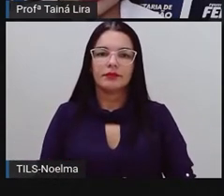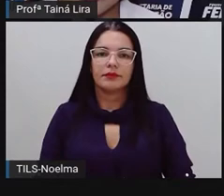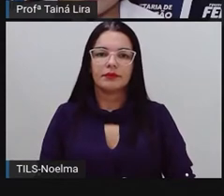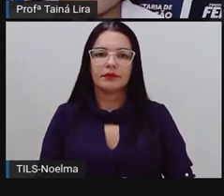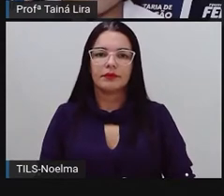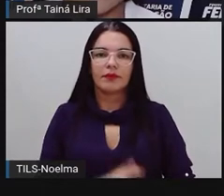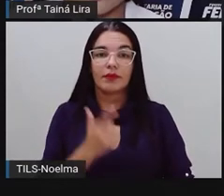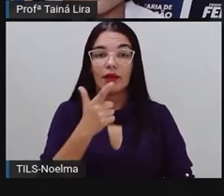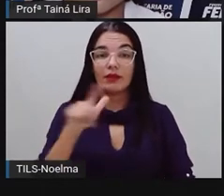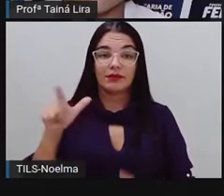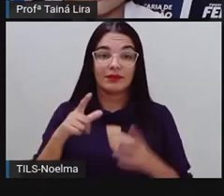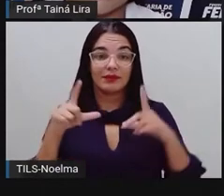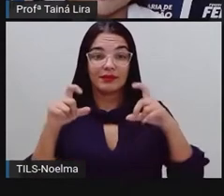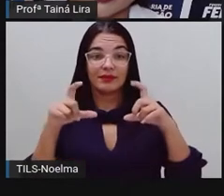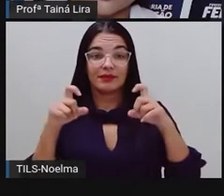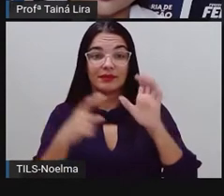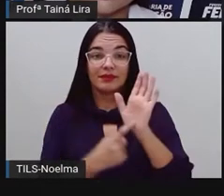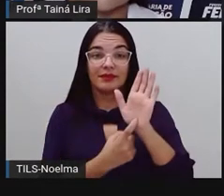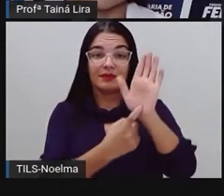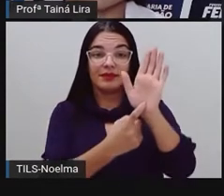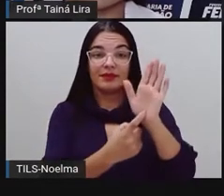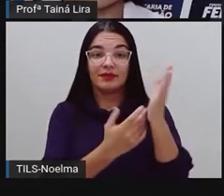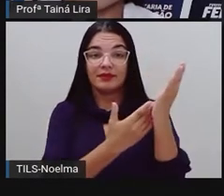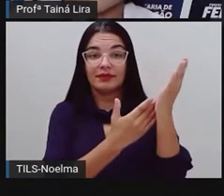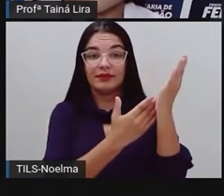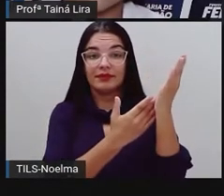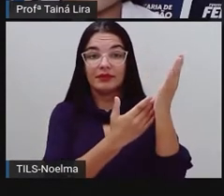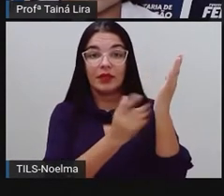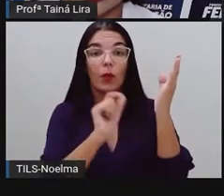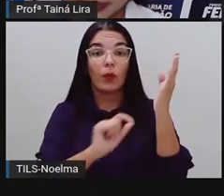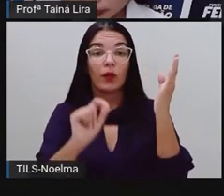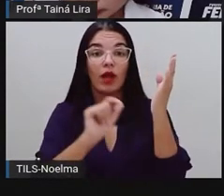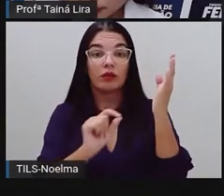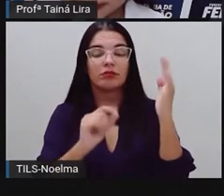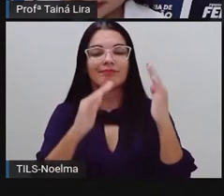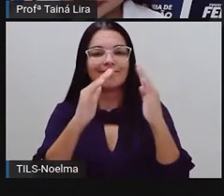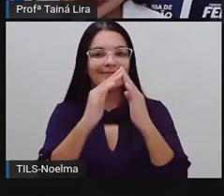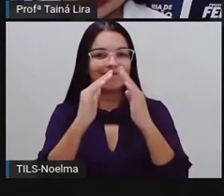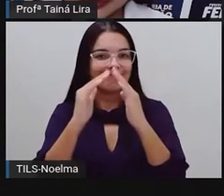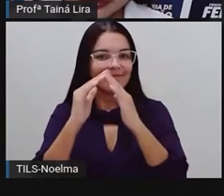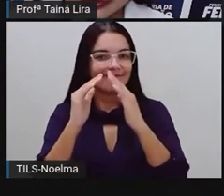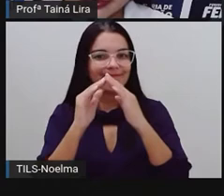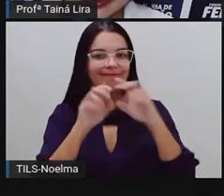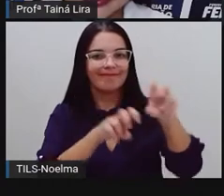olha lá mas a imagem mais imagem aqui de uma propriedade rural